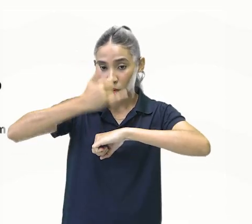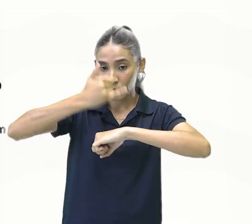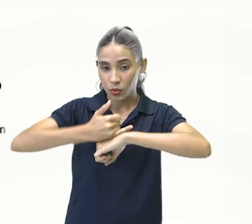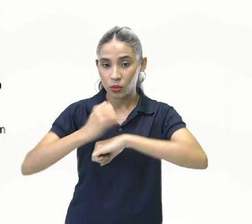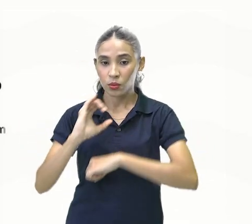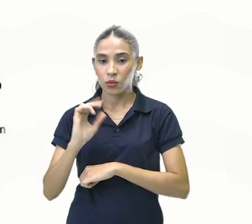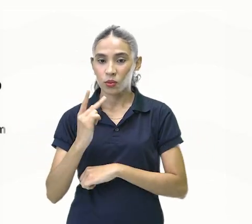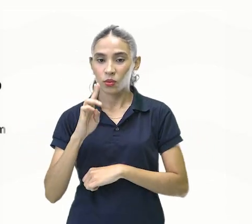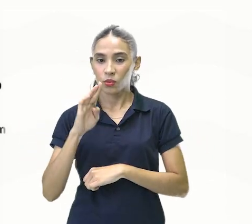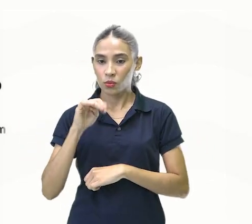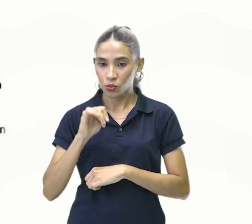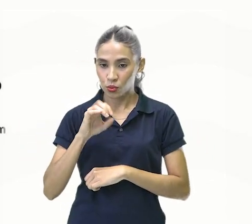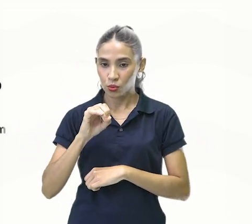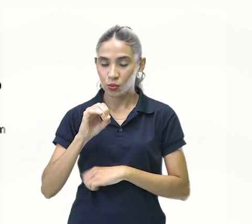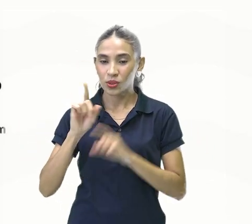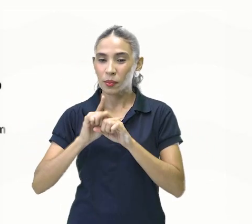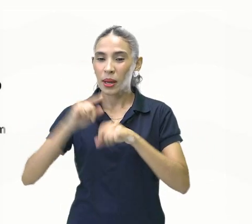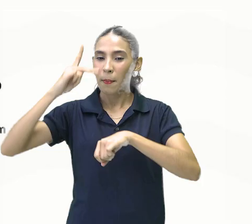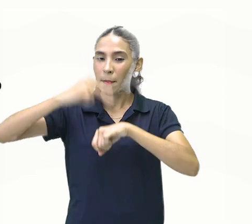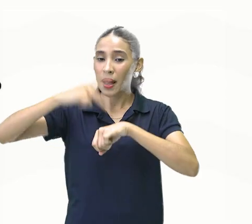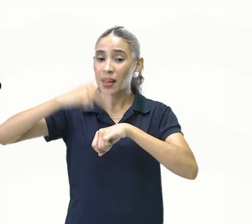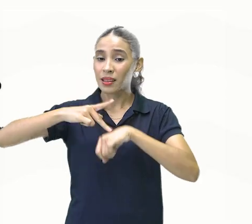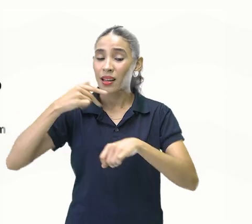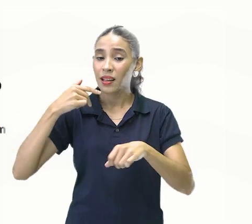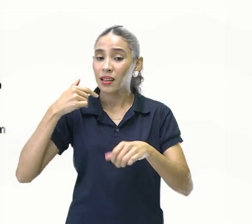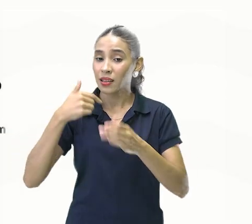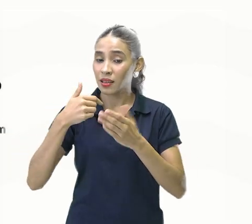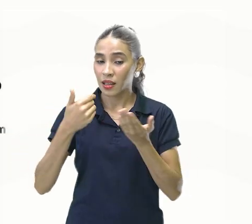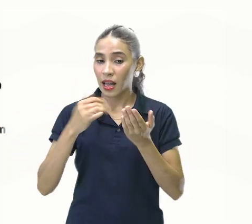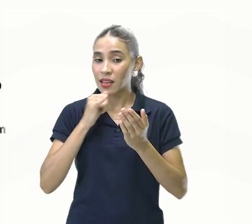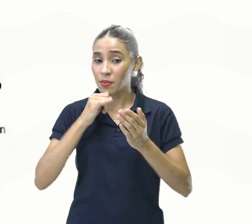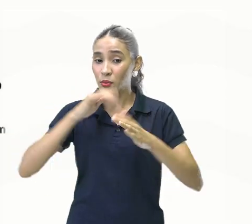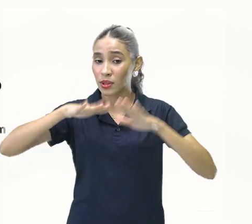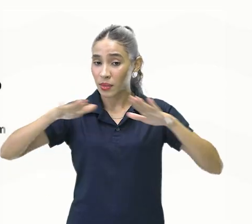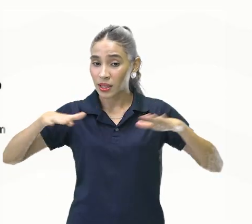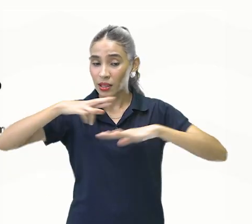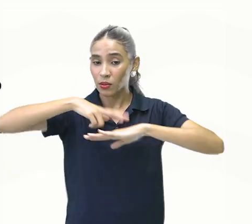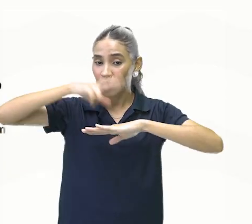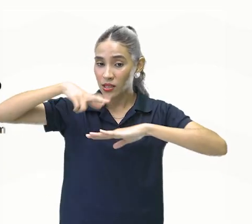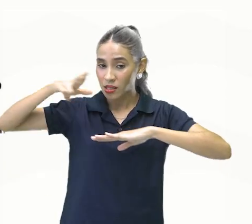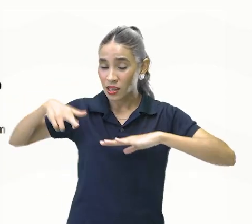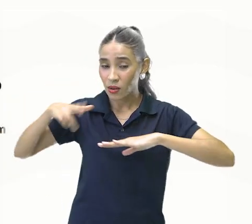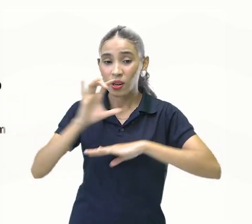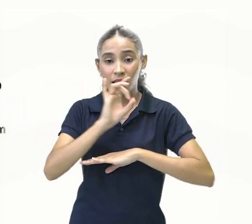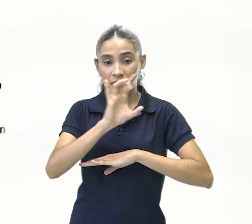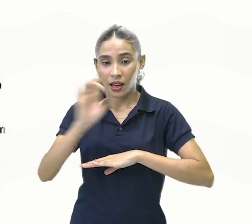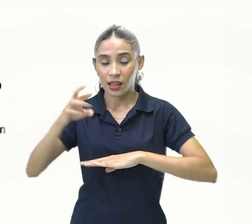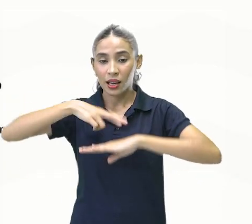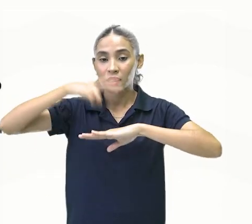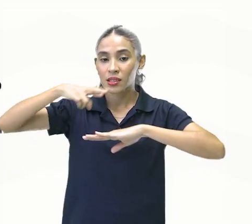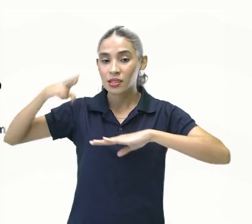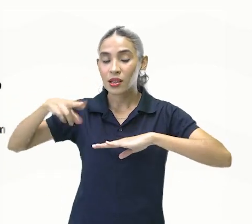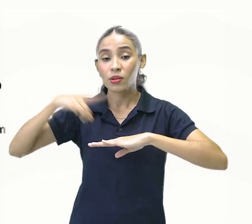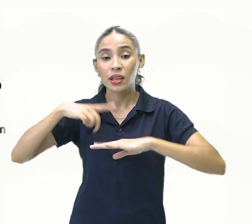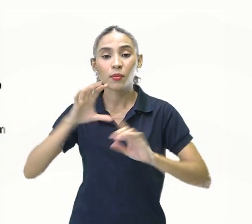o chumbo e o concreto, que dependendo aí dessa radiação, cada radiação tem um